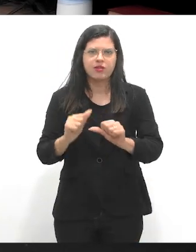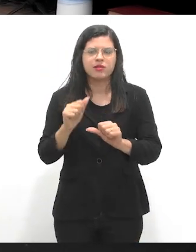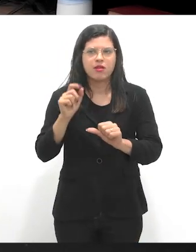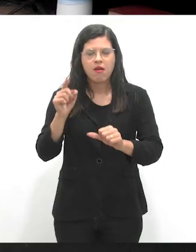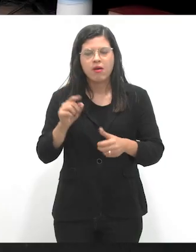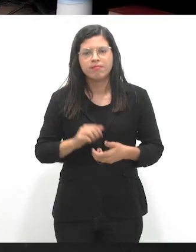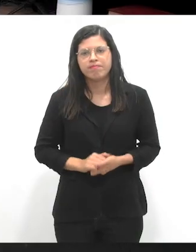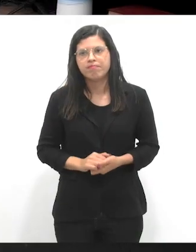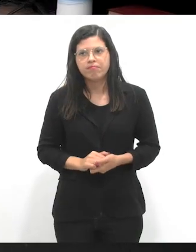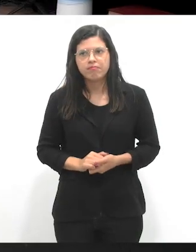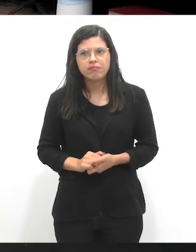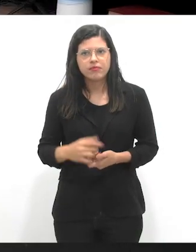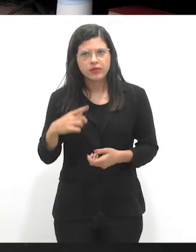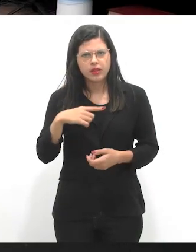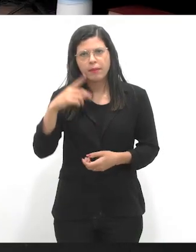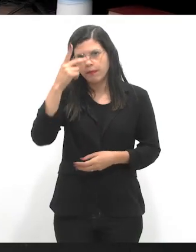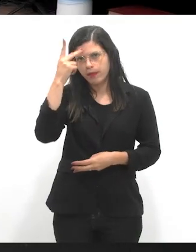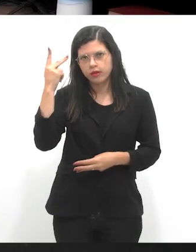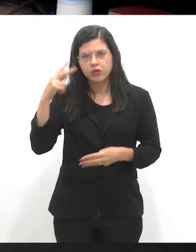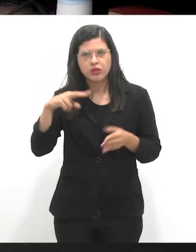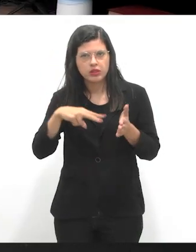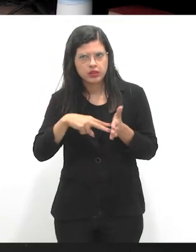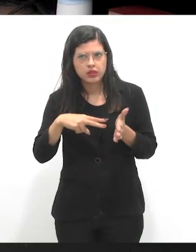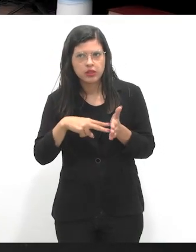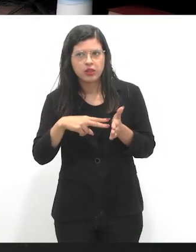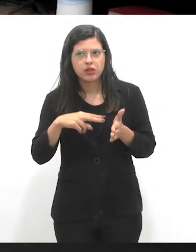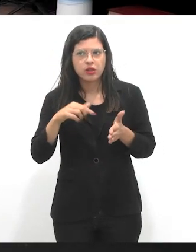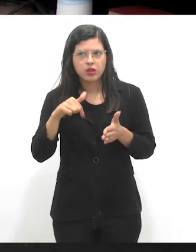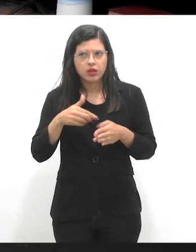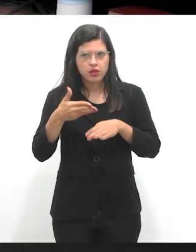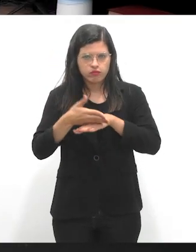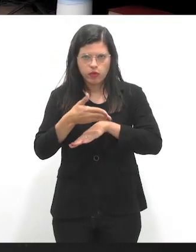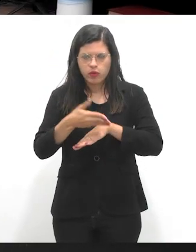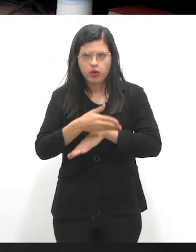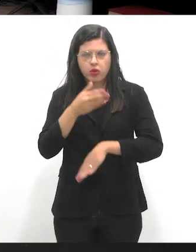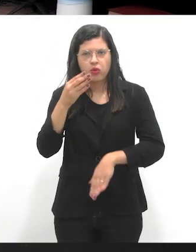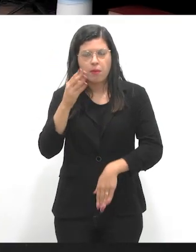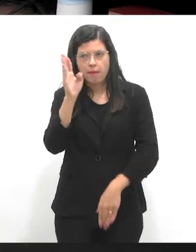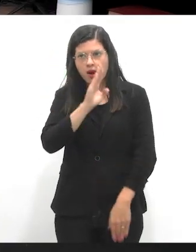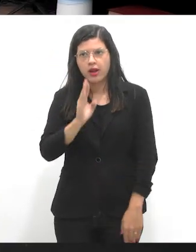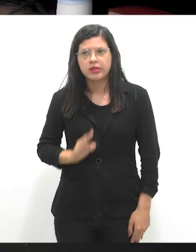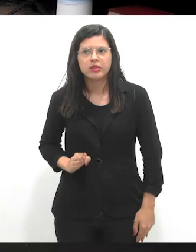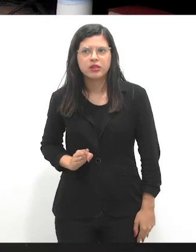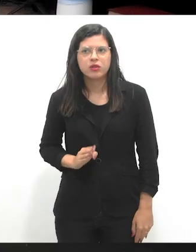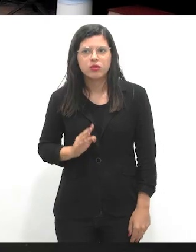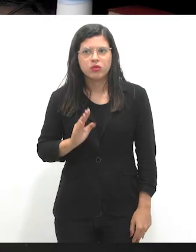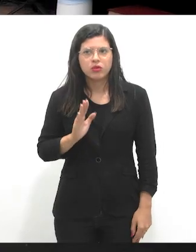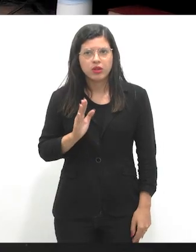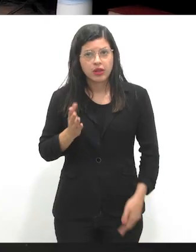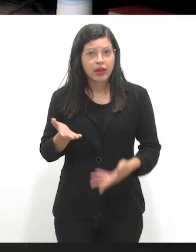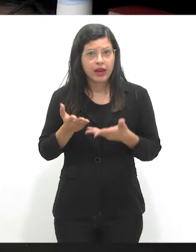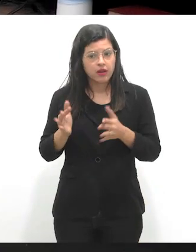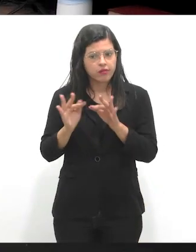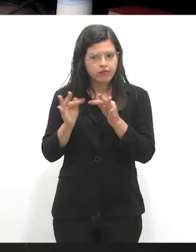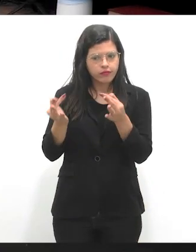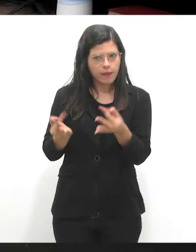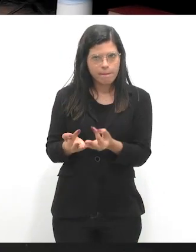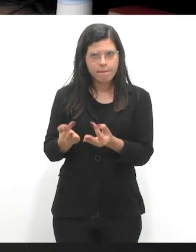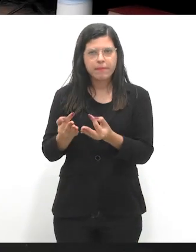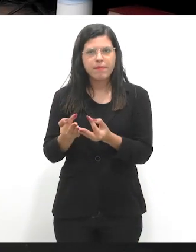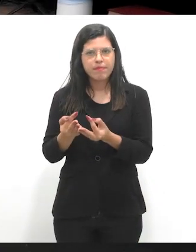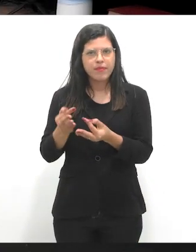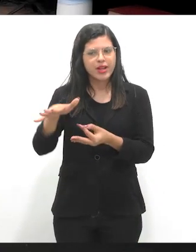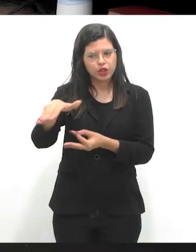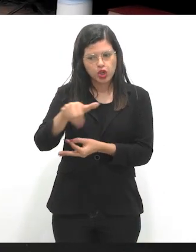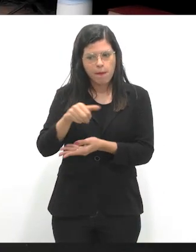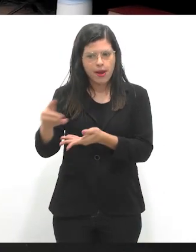teve a sua mudança. A gente tem tido muita gente, muitos sírios que já estão aqui no Brasil, que às vezes, que até já estão naturalizados e tudo, que estão querendo trazer